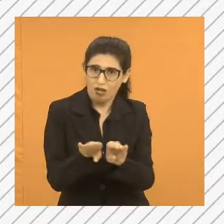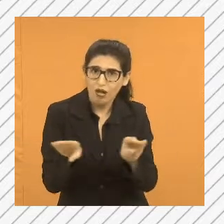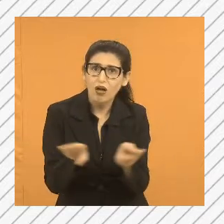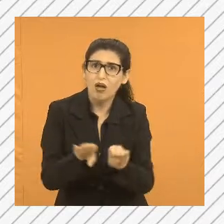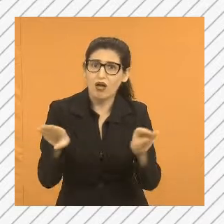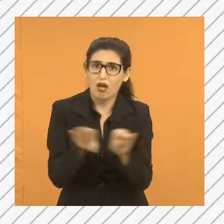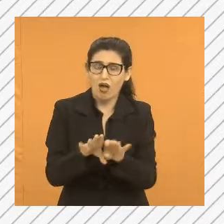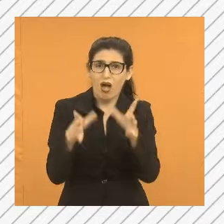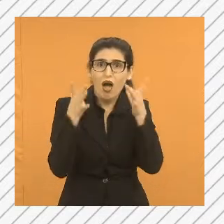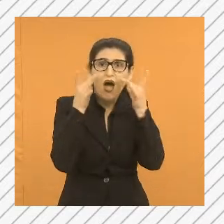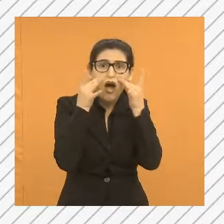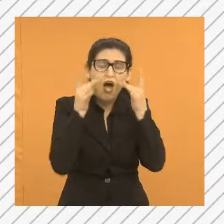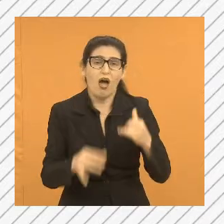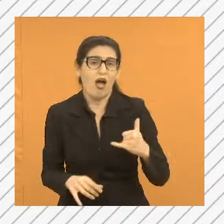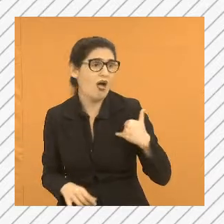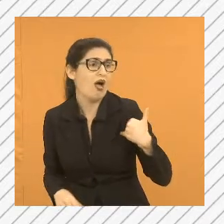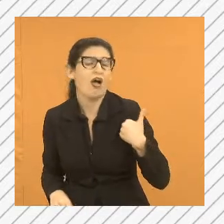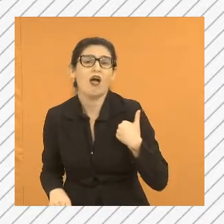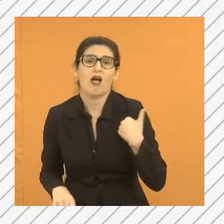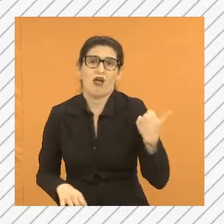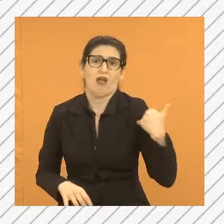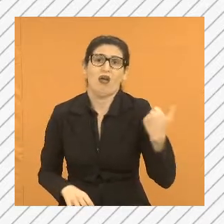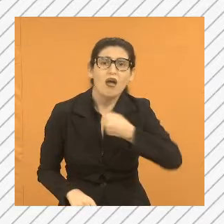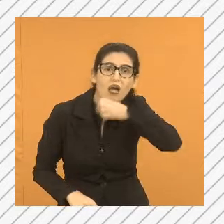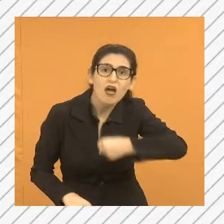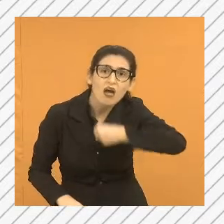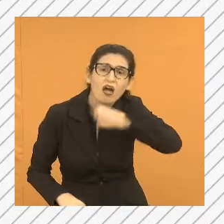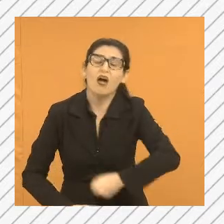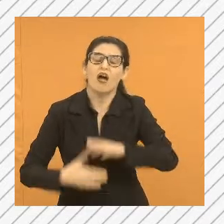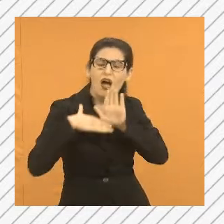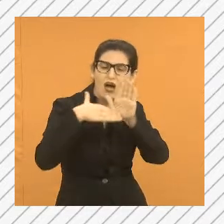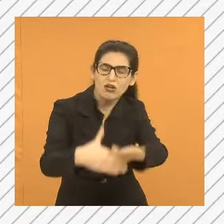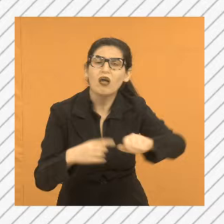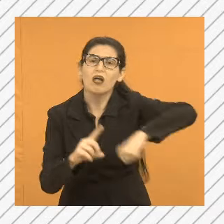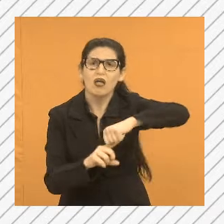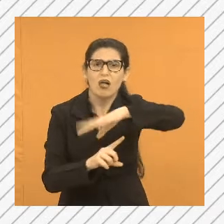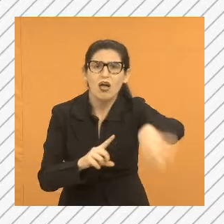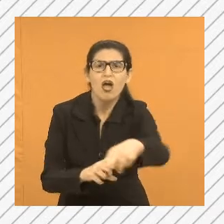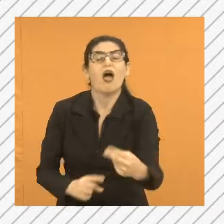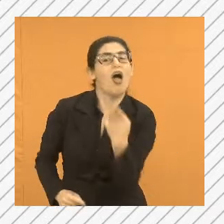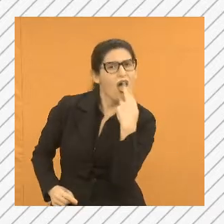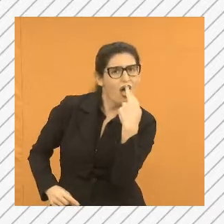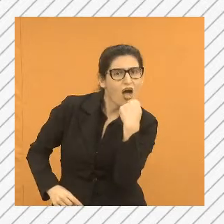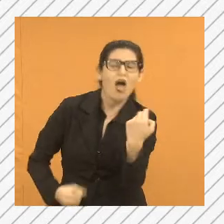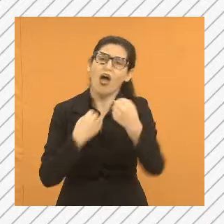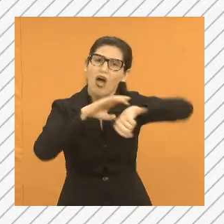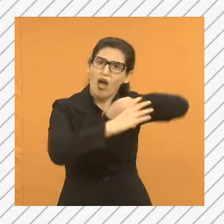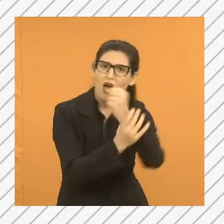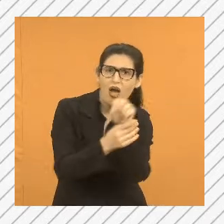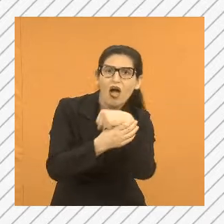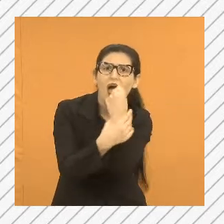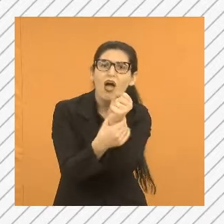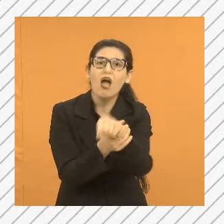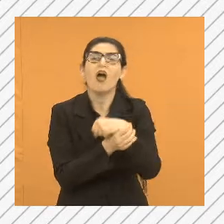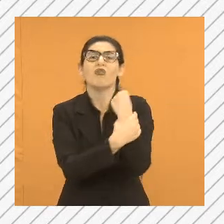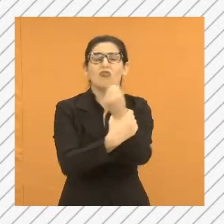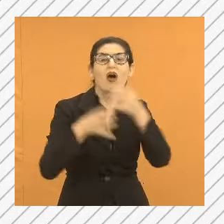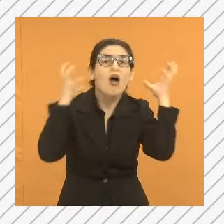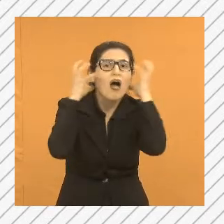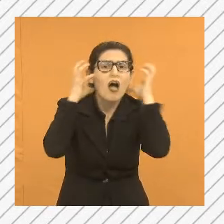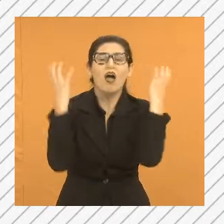na atenção terciária. Assistente social, terapeuta ocupacional, nutricionista, fisioterapia,